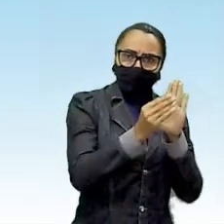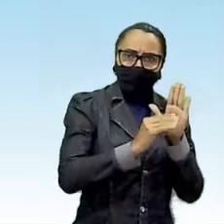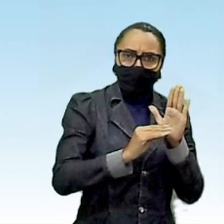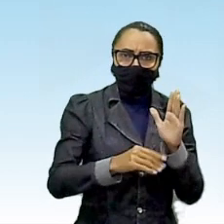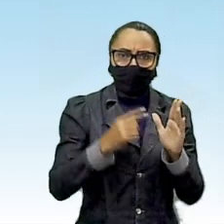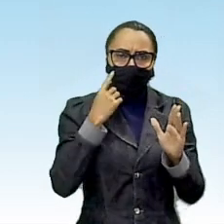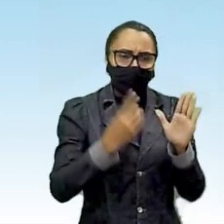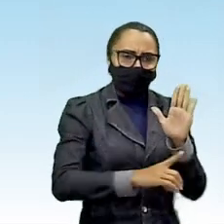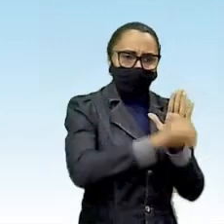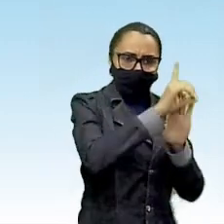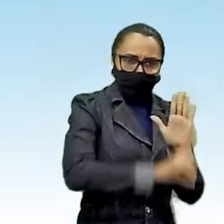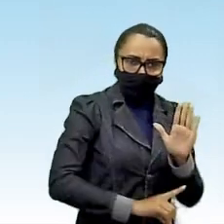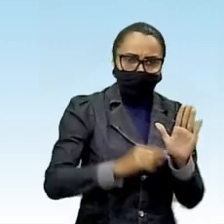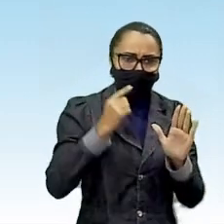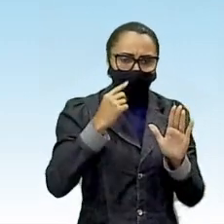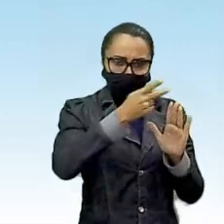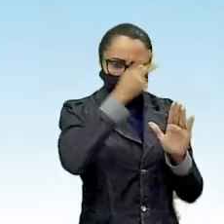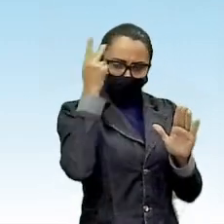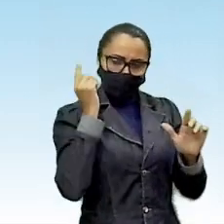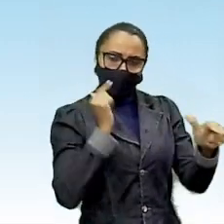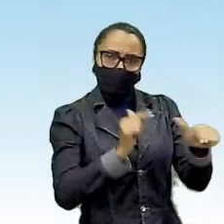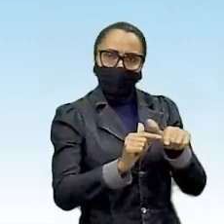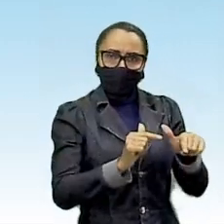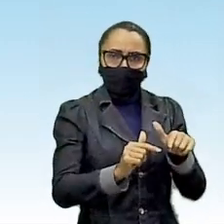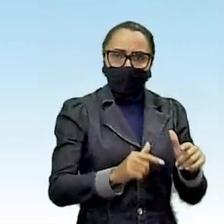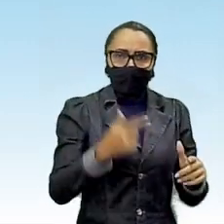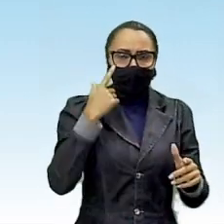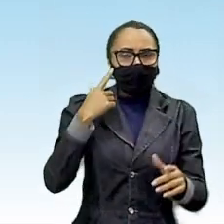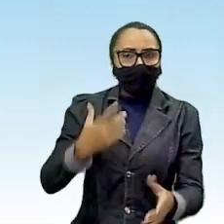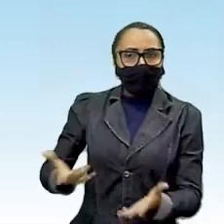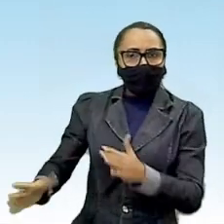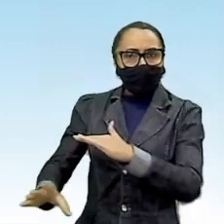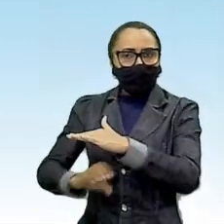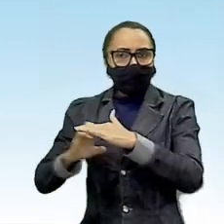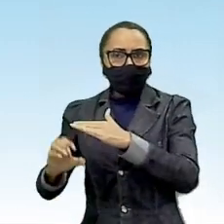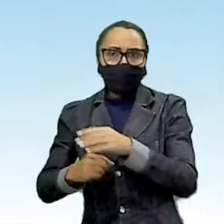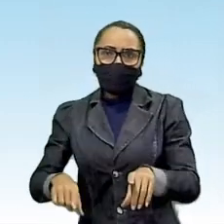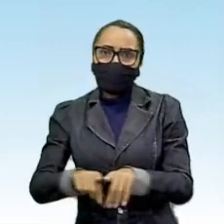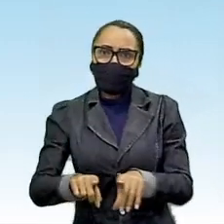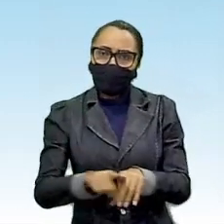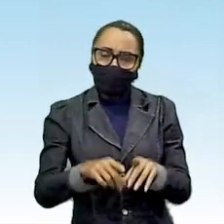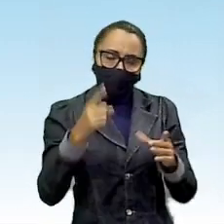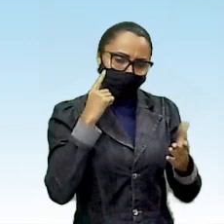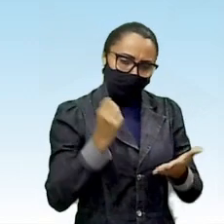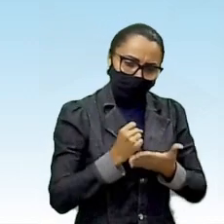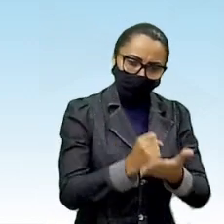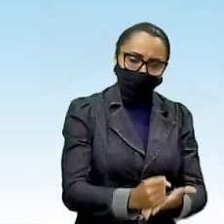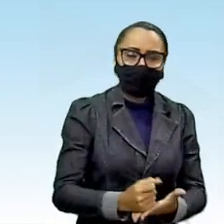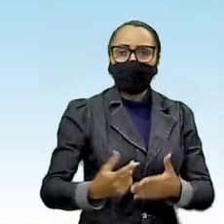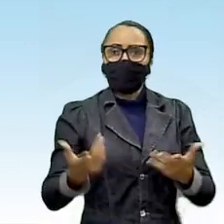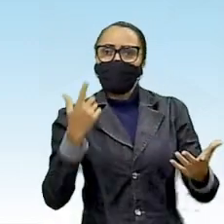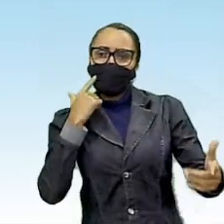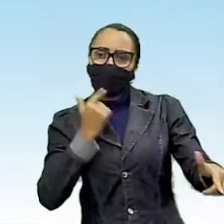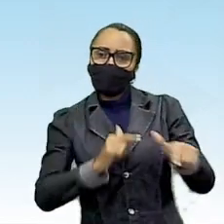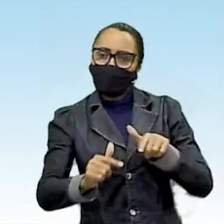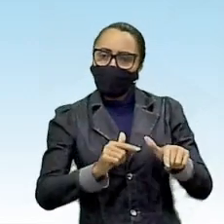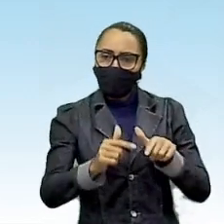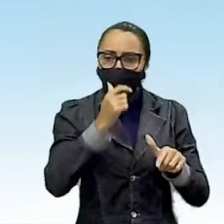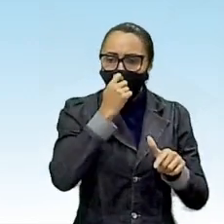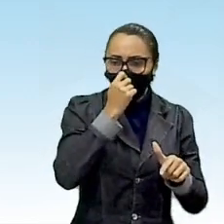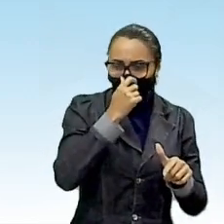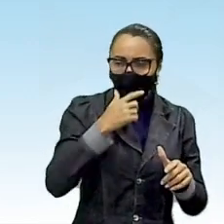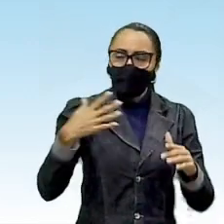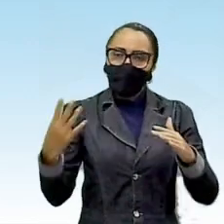deveres, direitos dos empregadores e dos empregados também. Então, elas ajudam, né, as empresas, as organizações, de